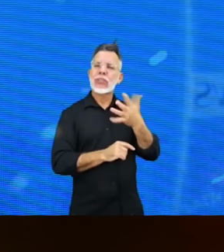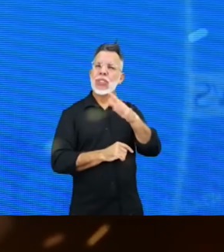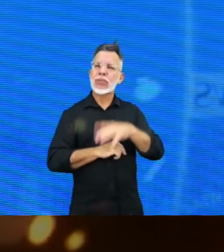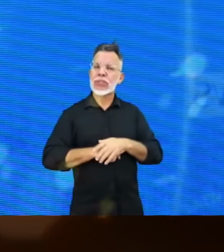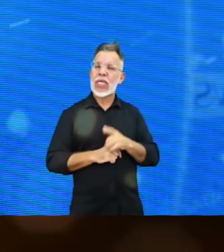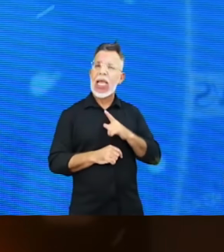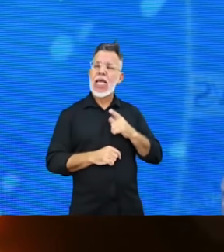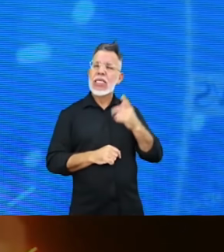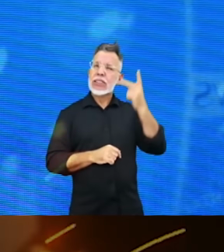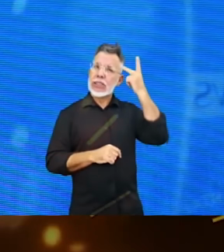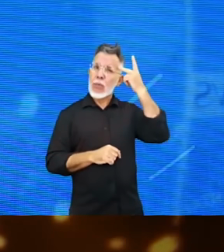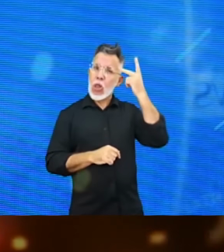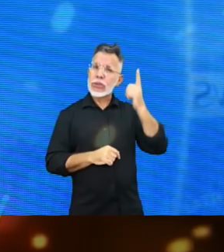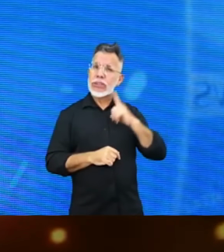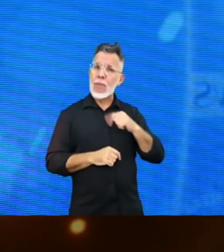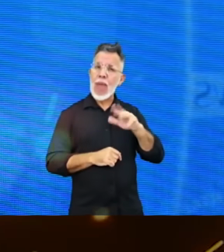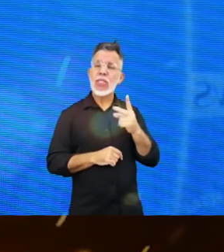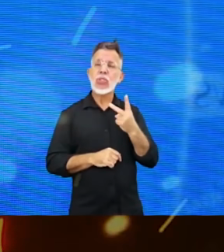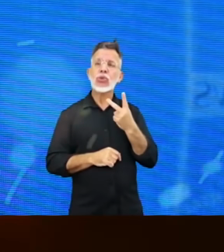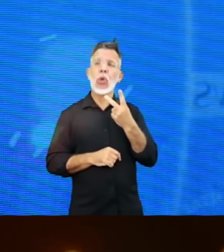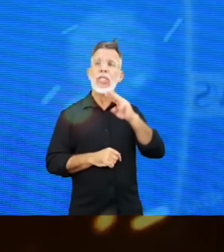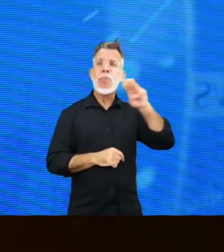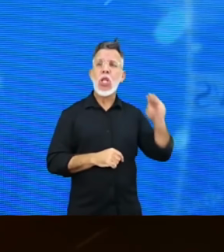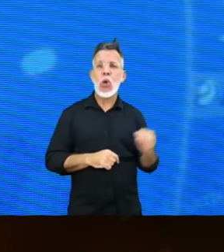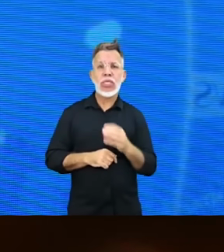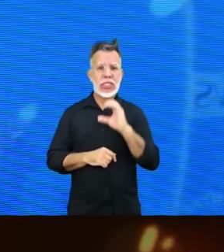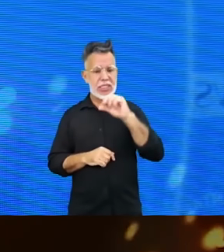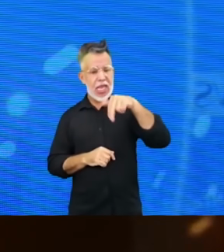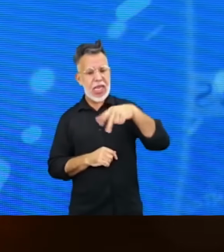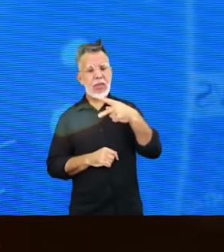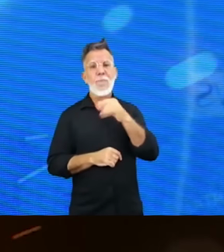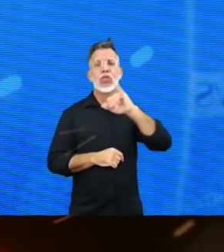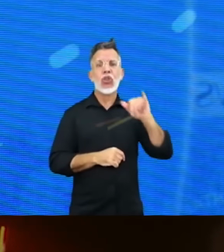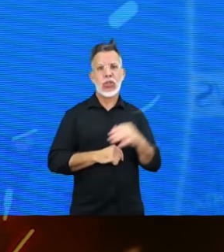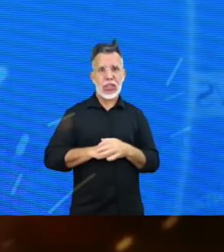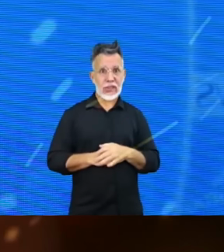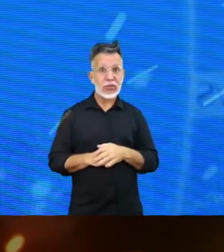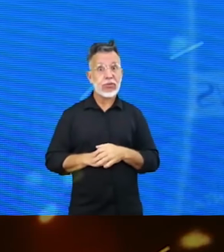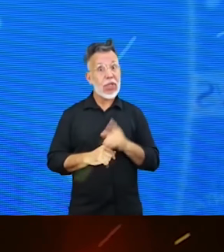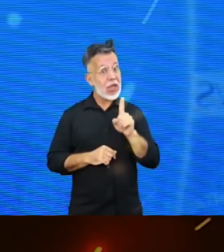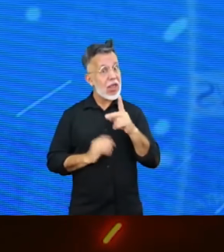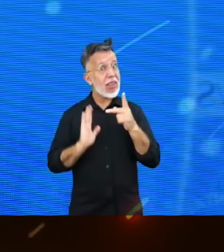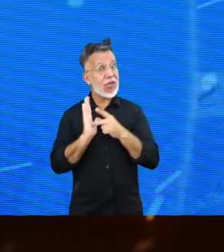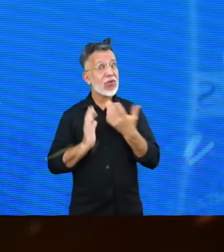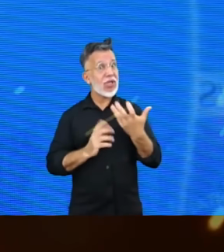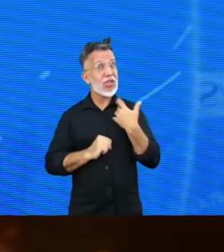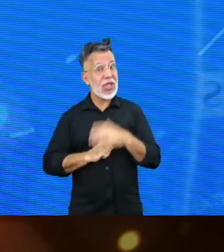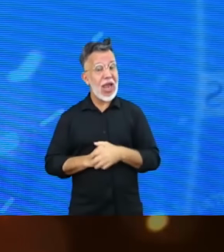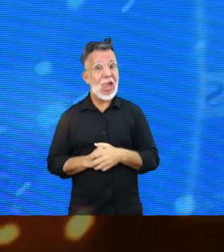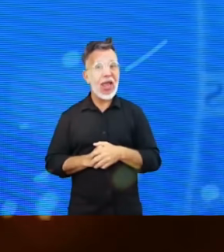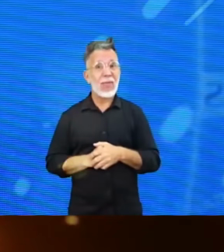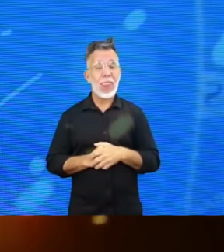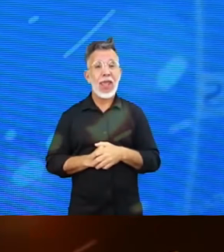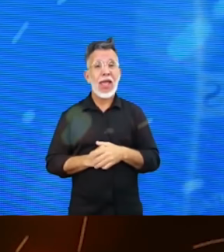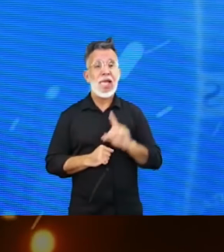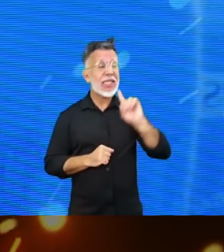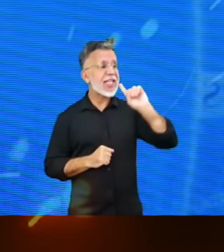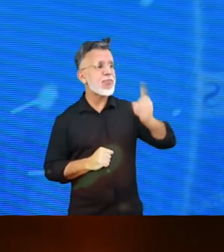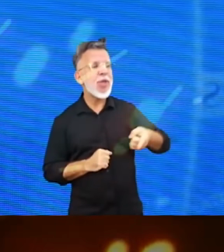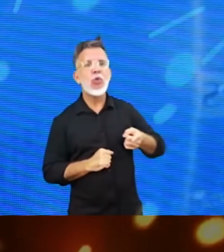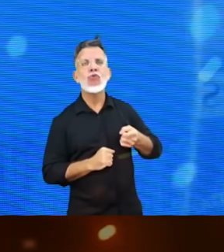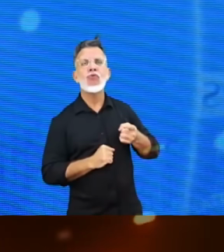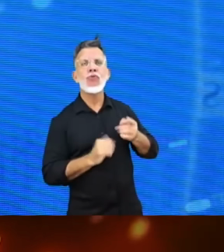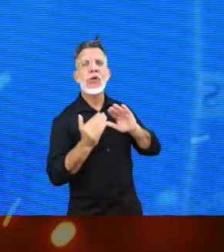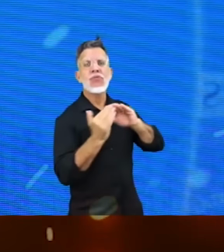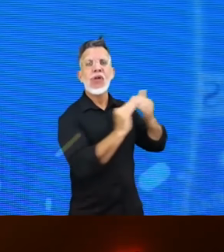CNPJ você você entender a dimensão é um emprego a mais por CNPJ mas a verdade o que a gente quer é nas 1000 favelas de São Paulo a